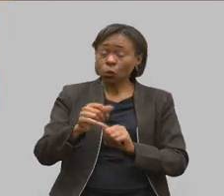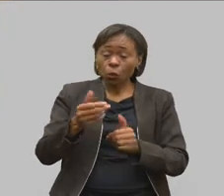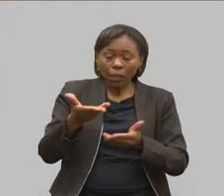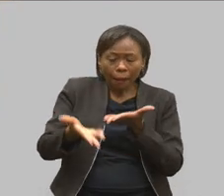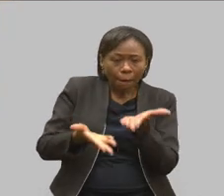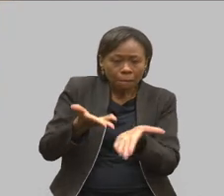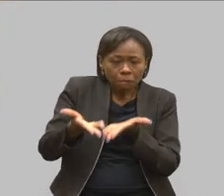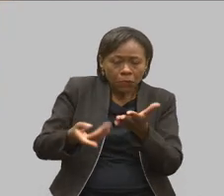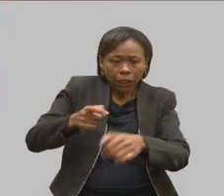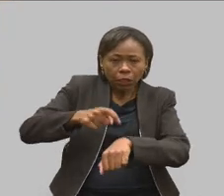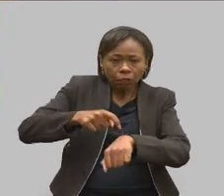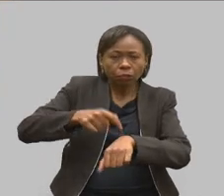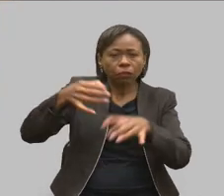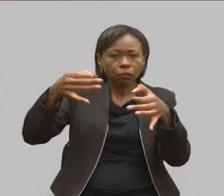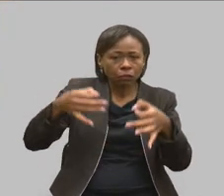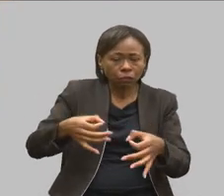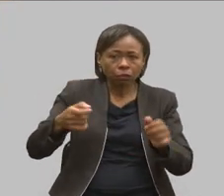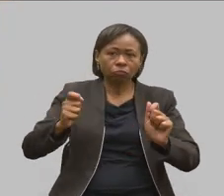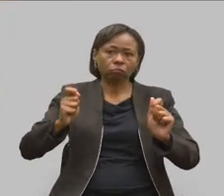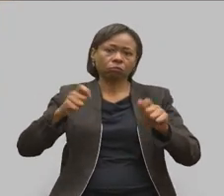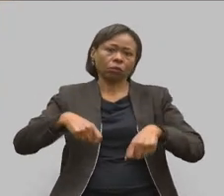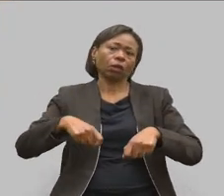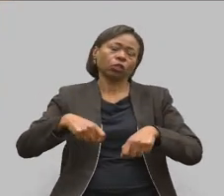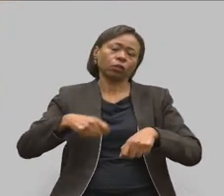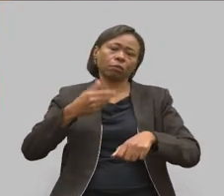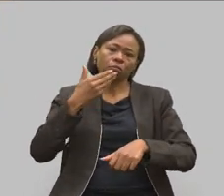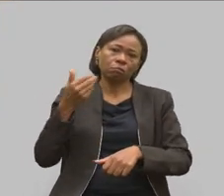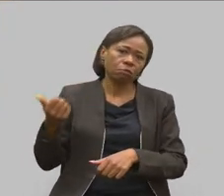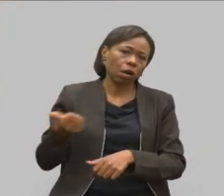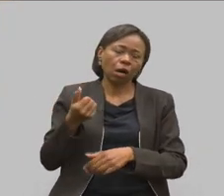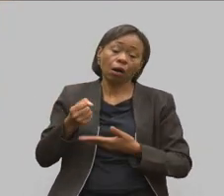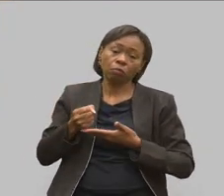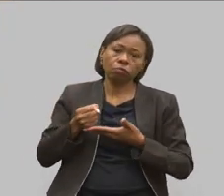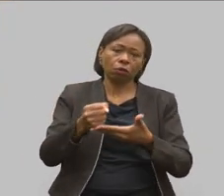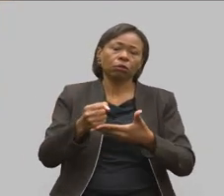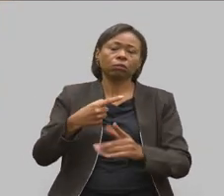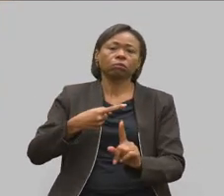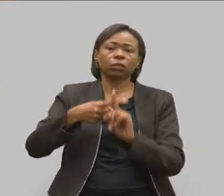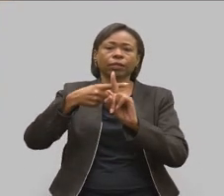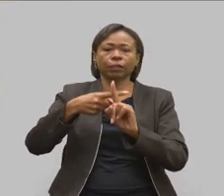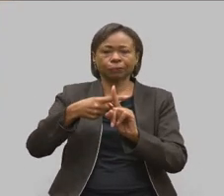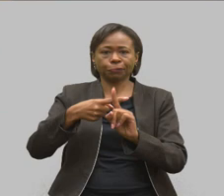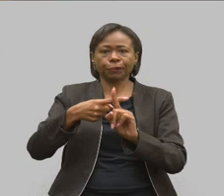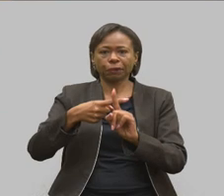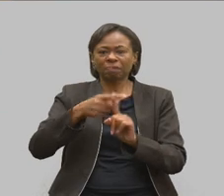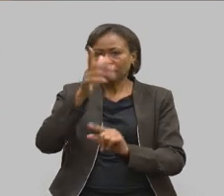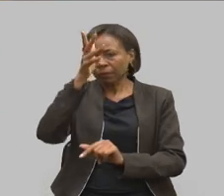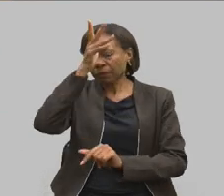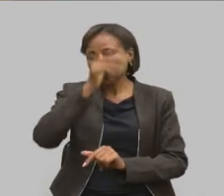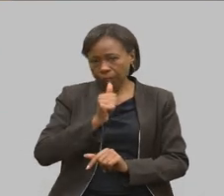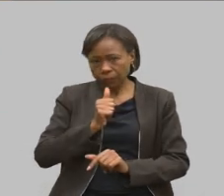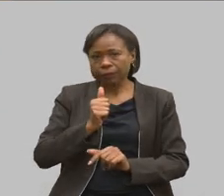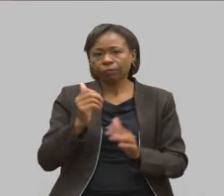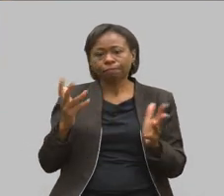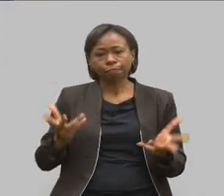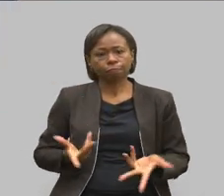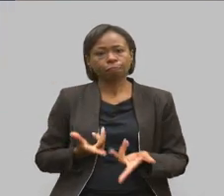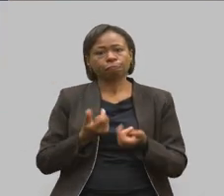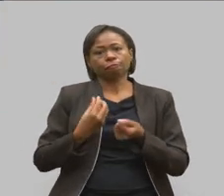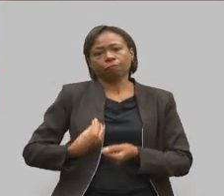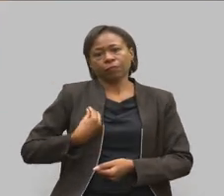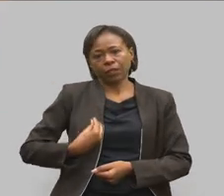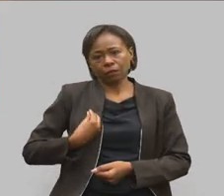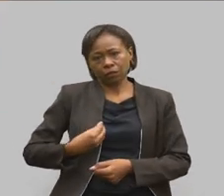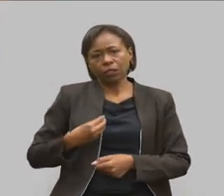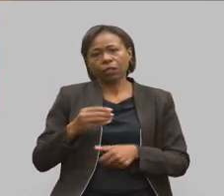certo ela produz um resultado extremamente positivo e satisfatório na vida do